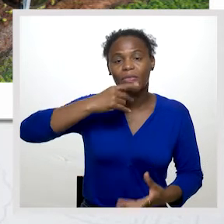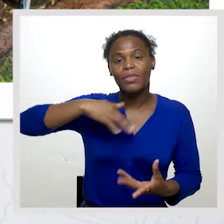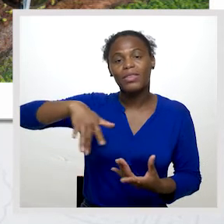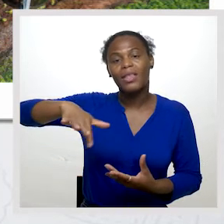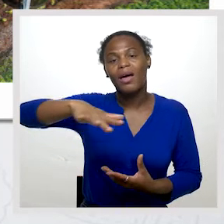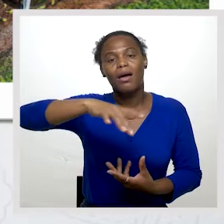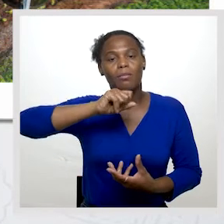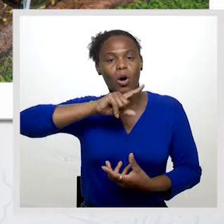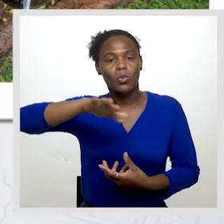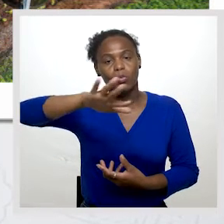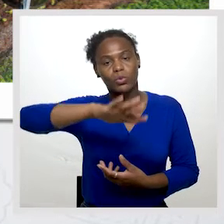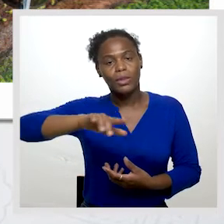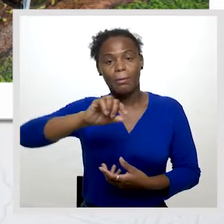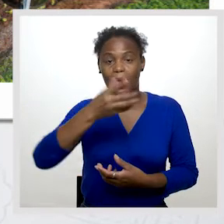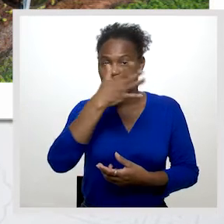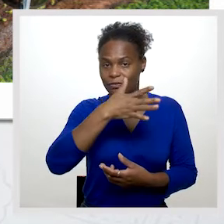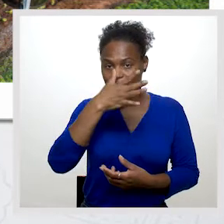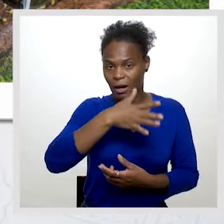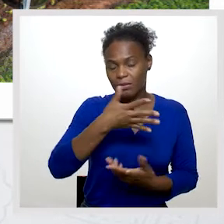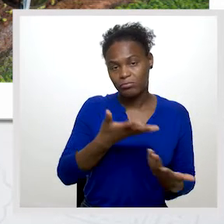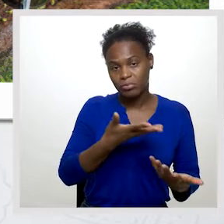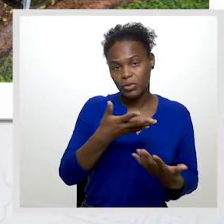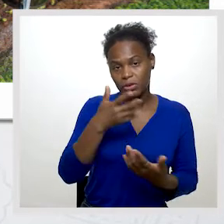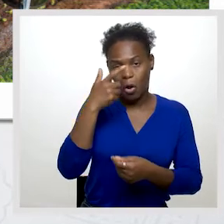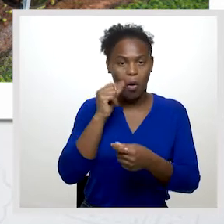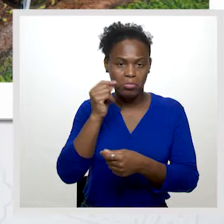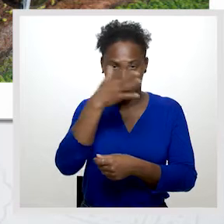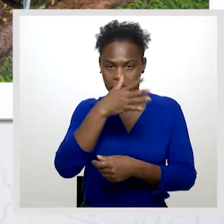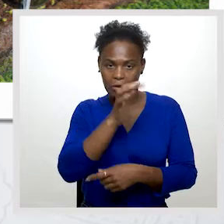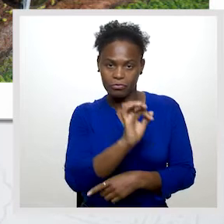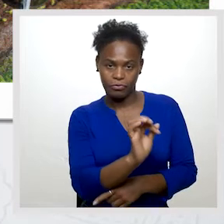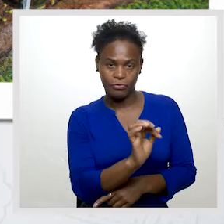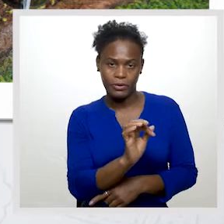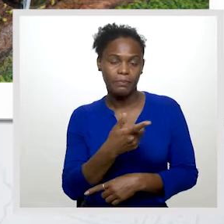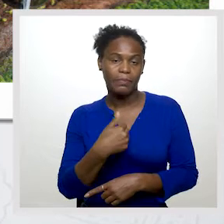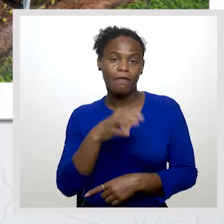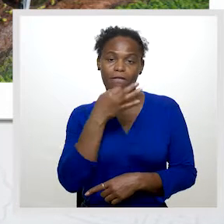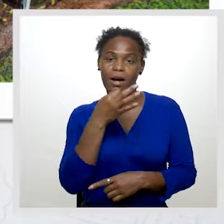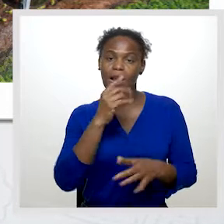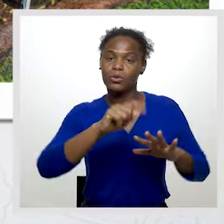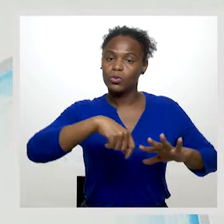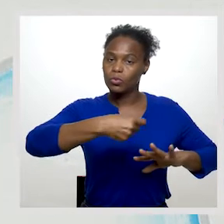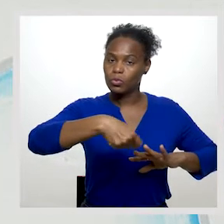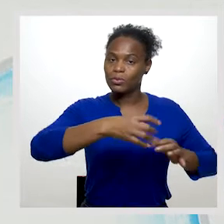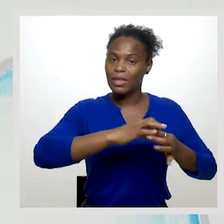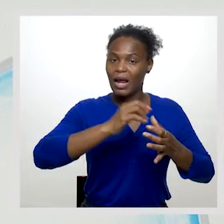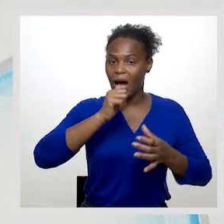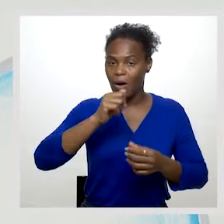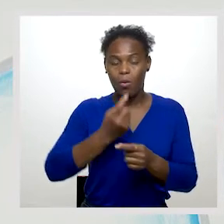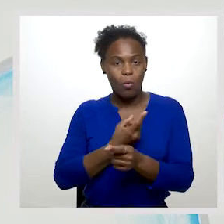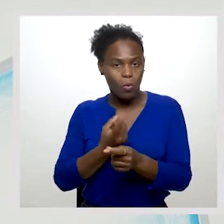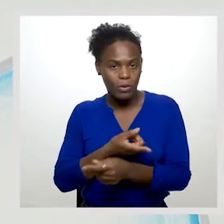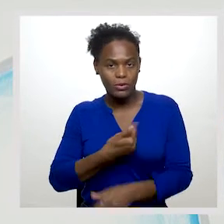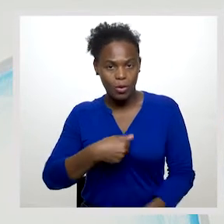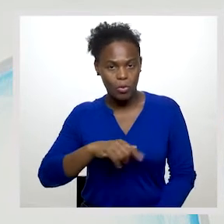Terra que pode ser utilizada nas atividades humanas. Então, falar de recursos hídricos são coisas